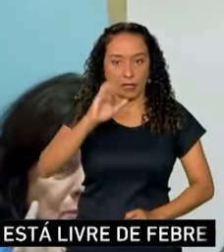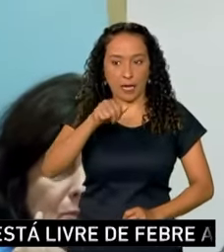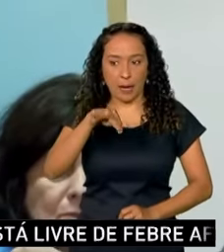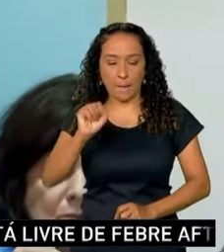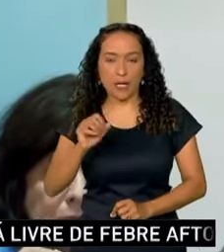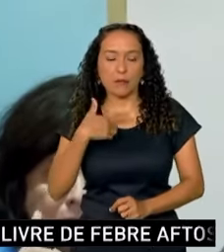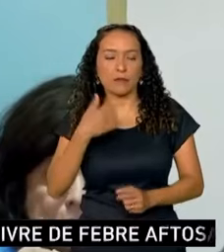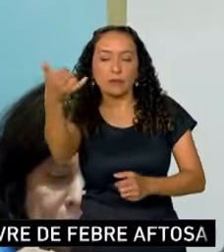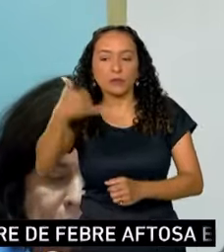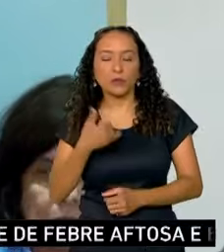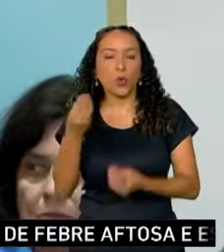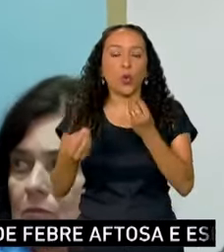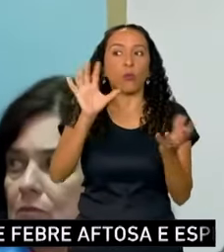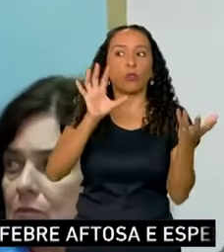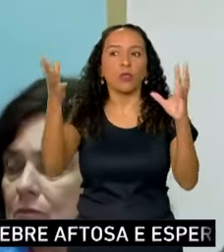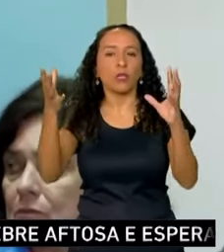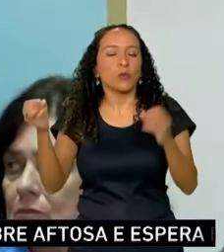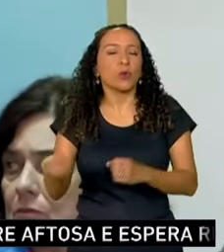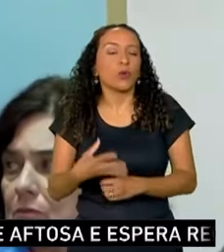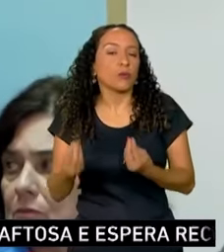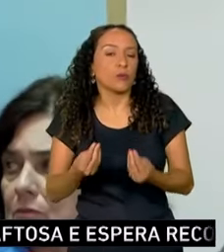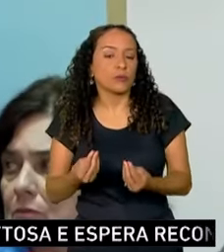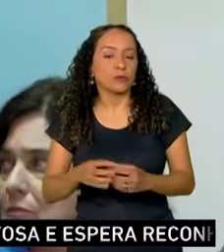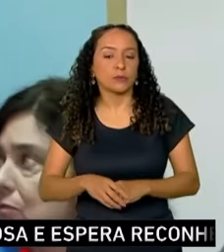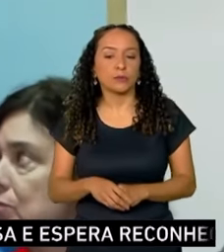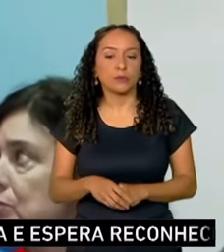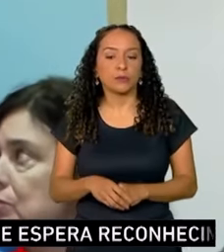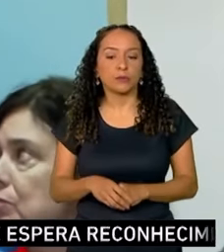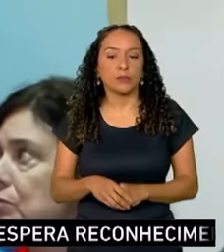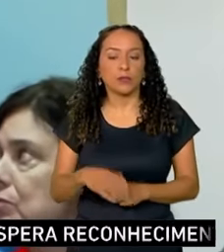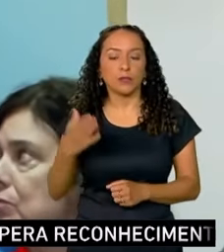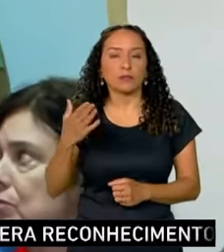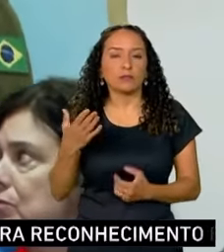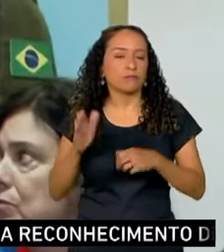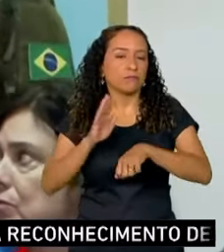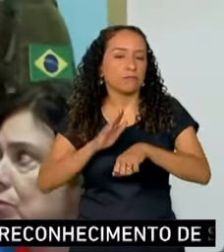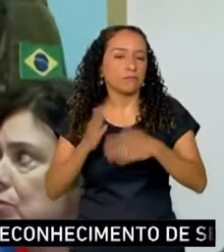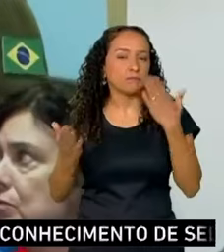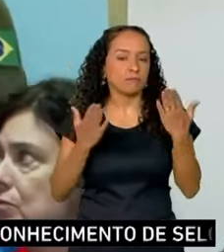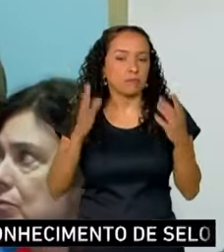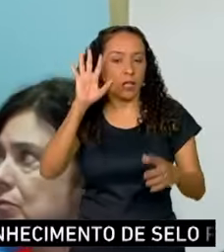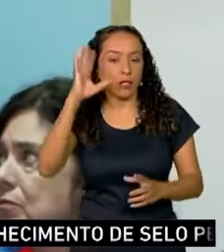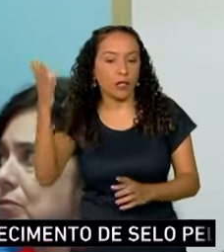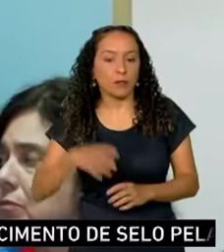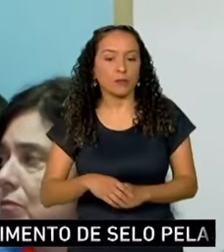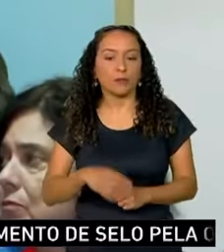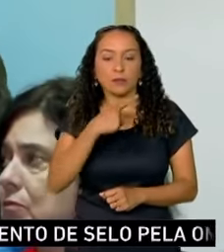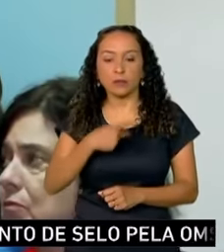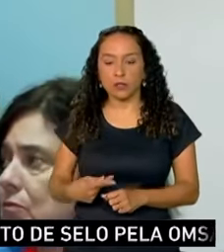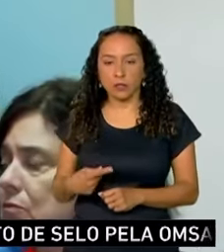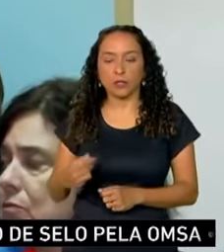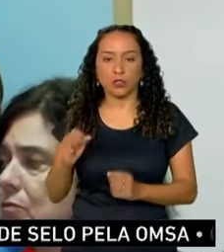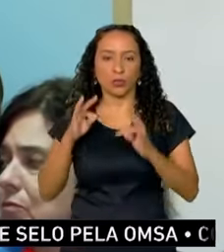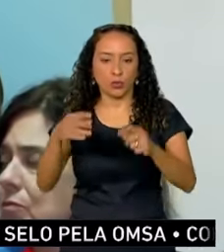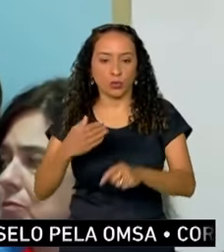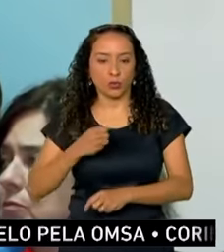faça atualização do tempo, por favor, para que eu possa concluir o meu briefing. Previsão do tempo. Com licença, senhor presidente,